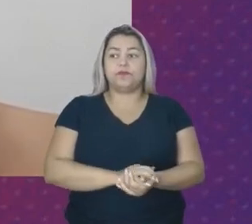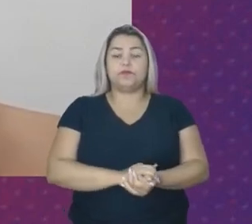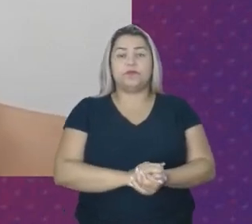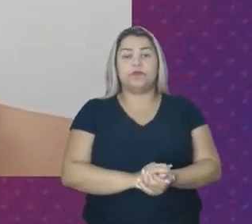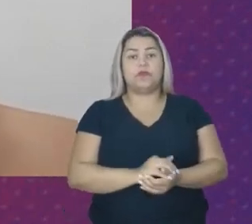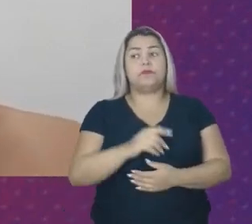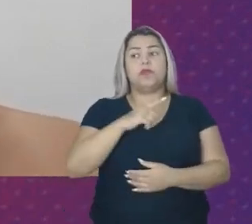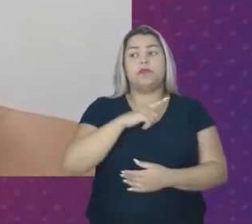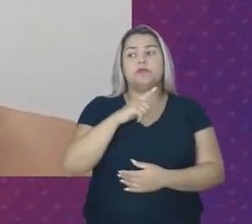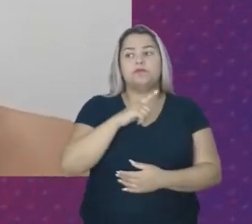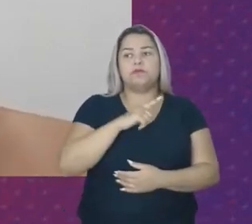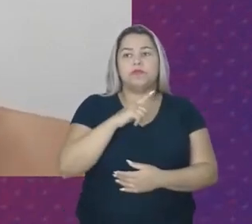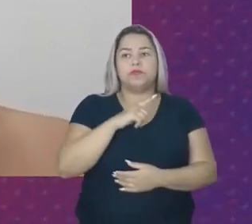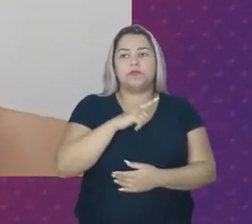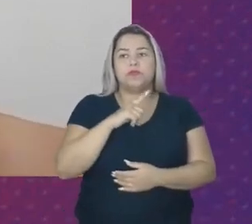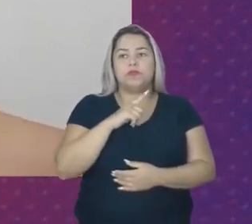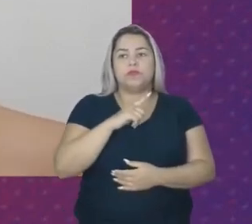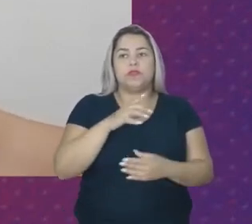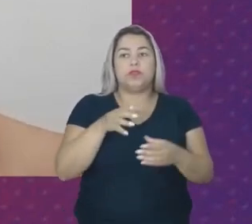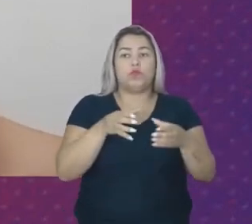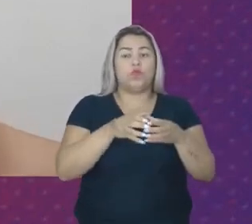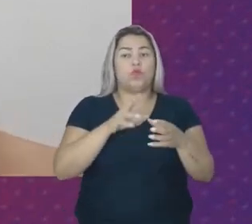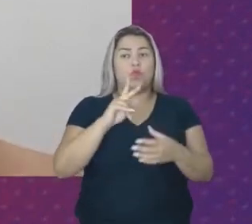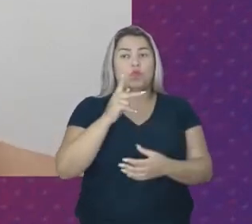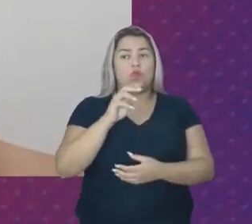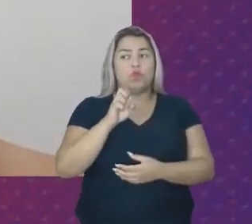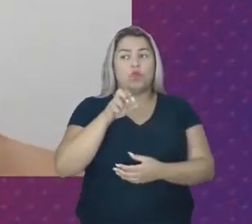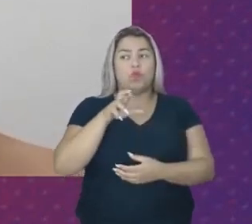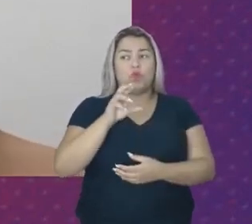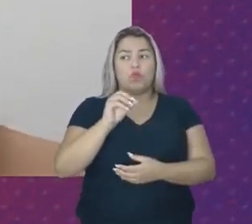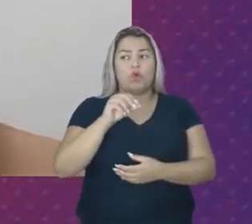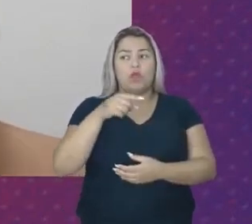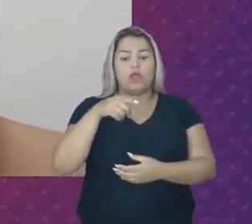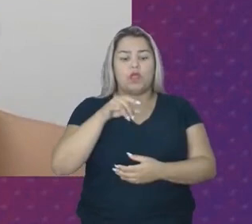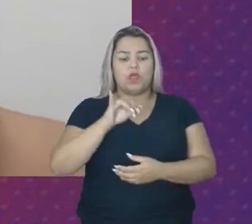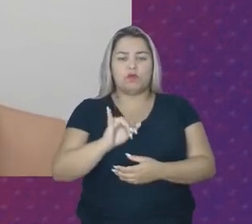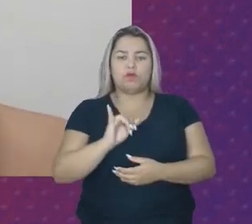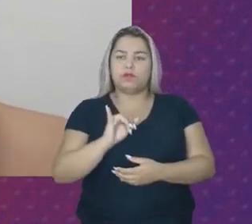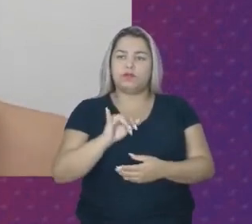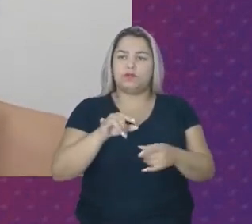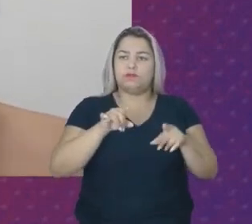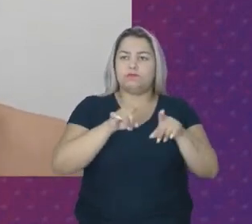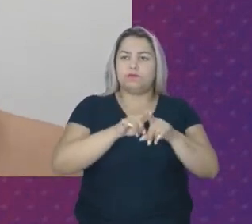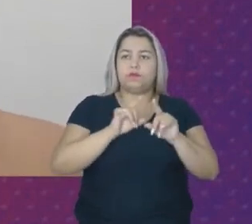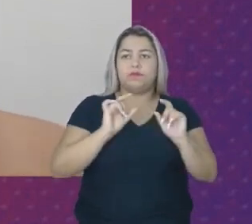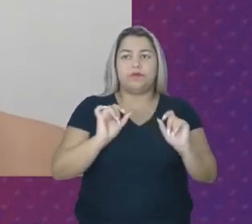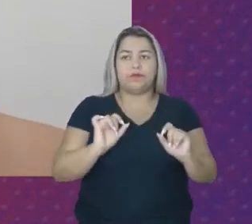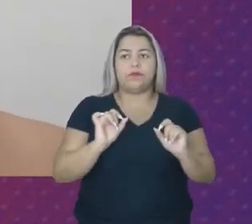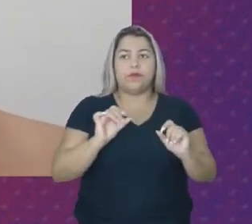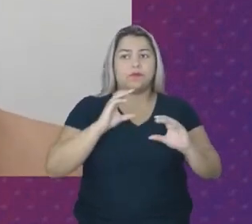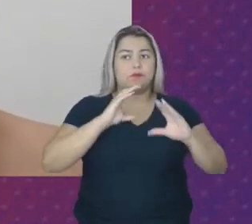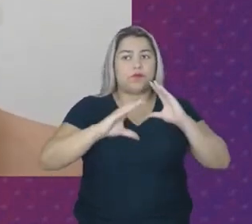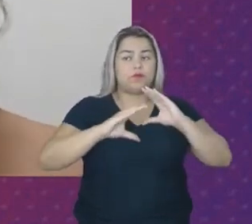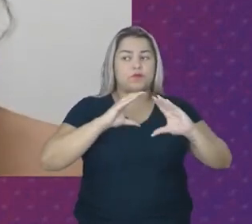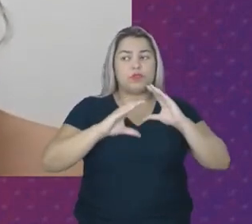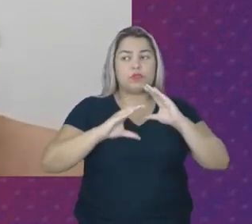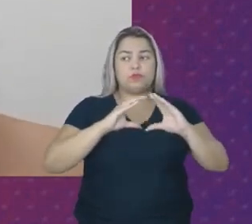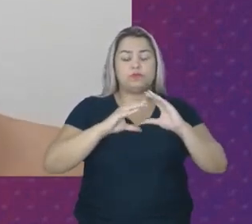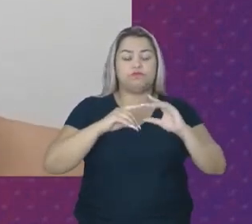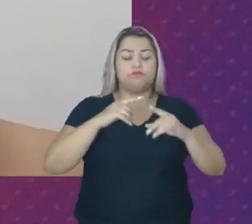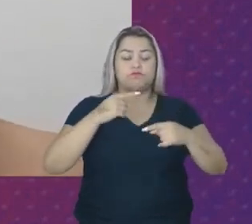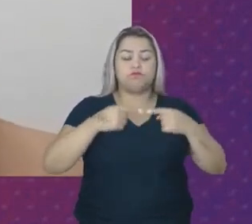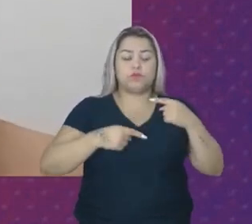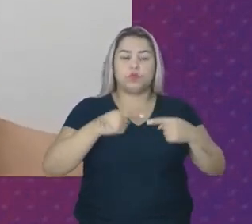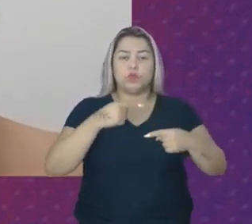Também a gente tem um arquétipo do herói. O herói é um dos arquétipos que é mais utilizado na comunicação política